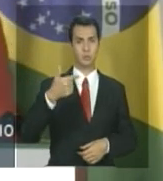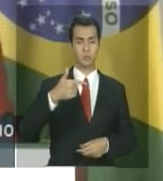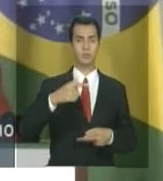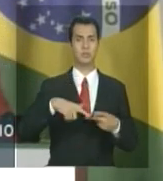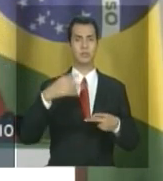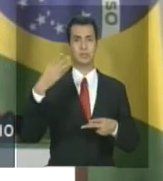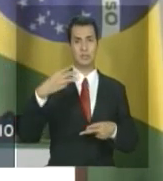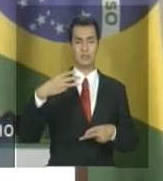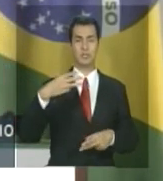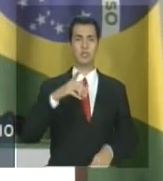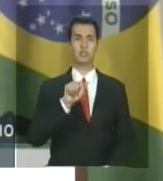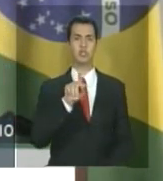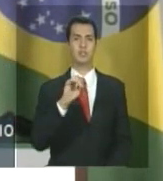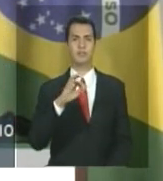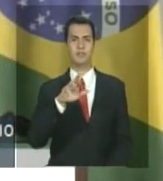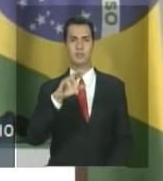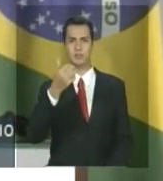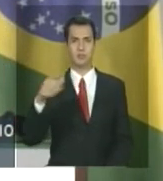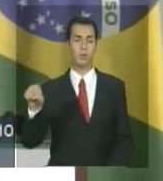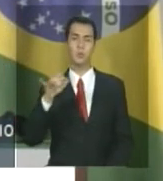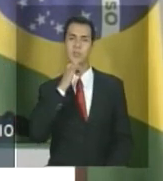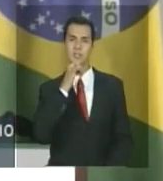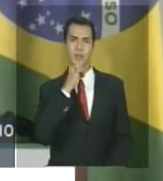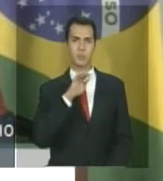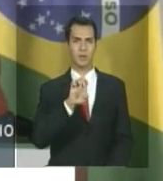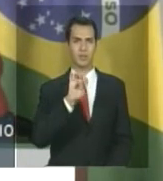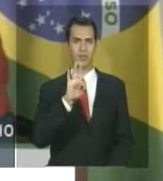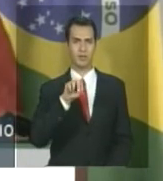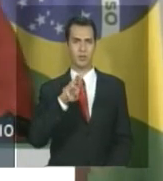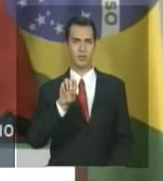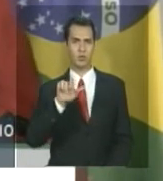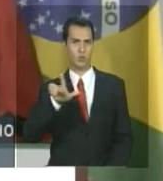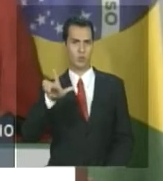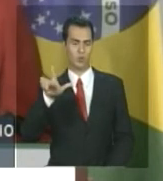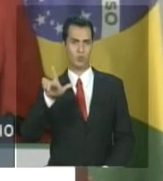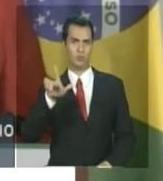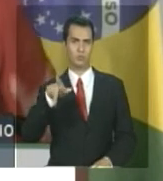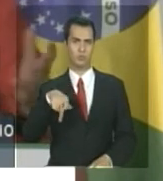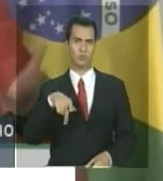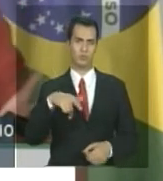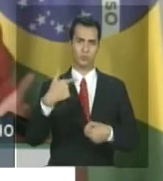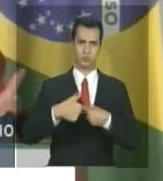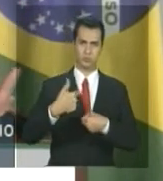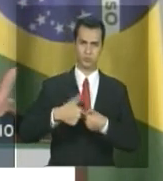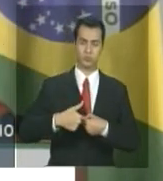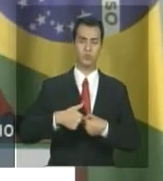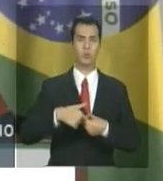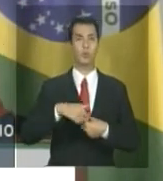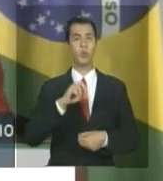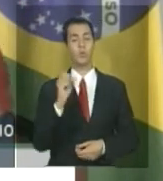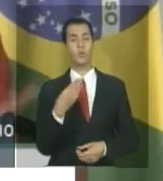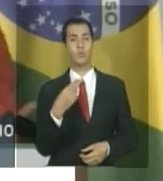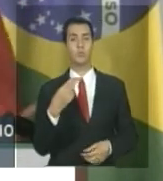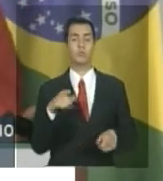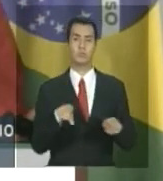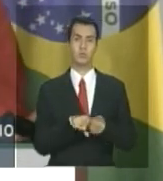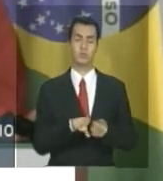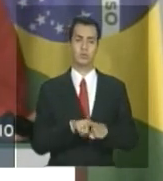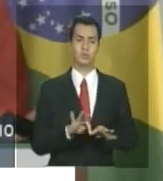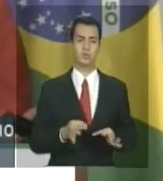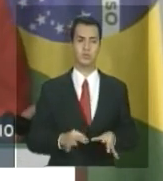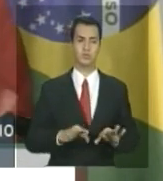área, por exemplo, do etanol, como em tecnologias que combinem